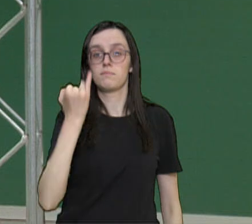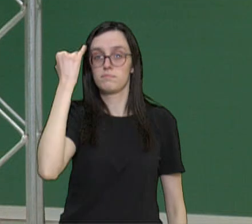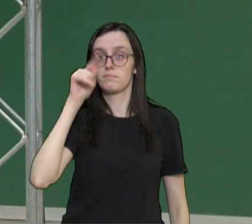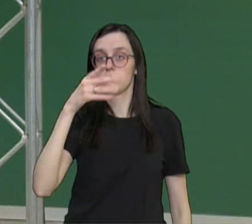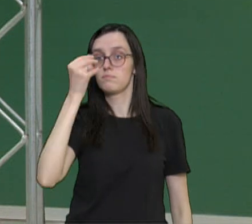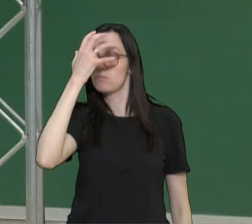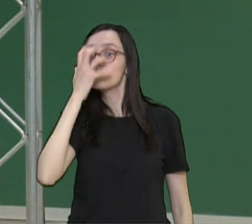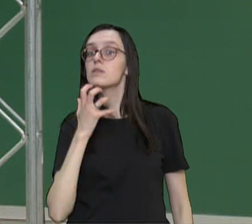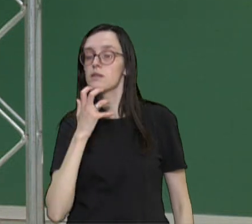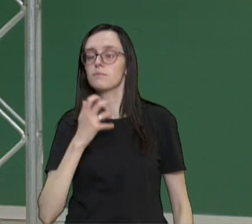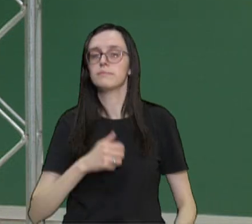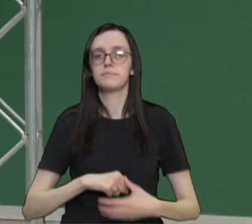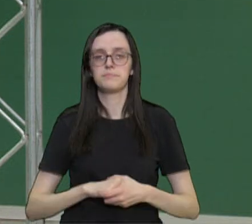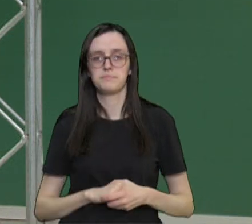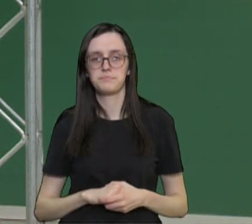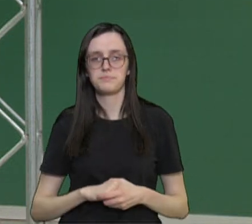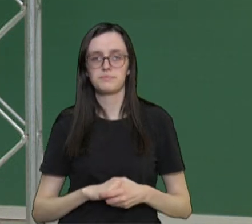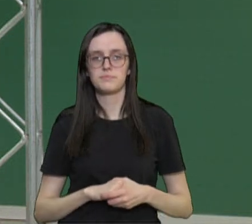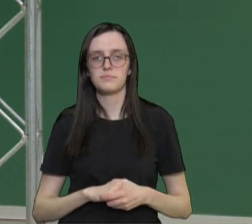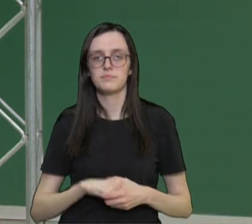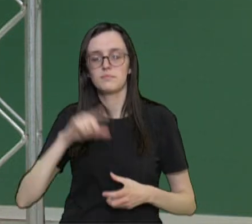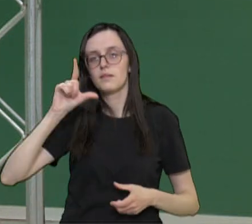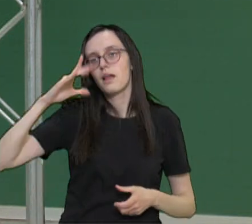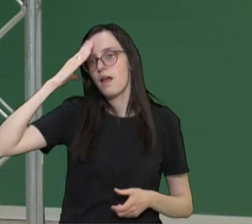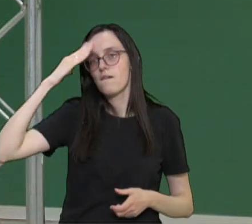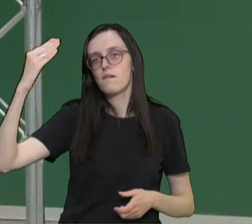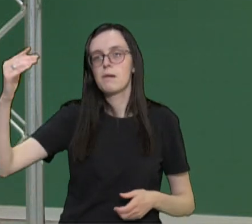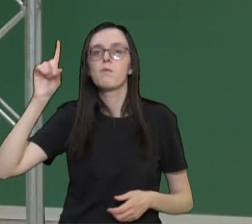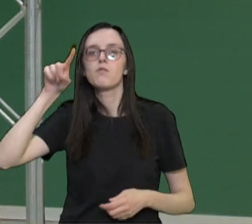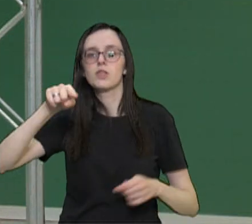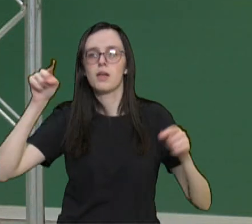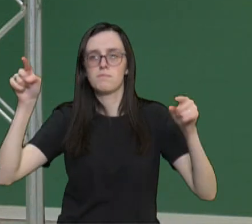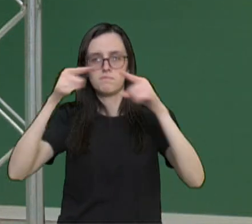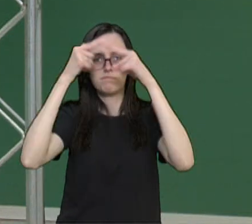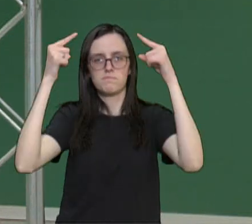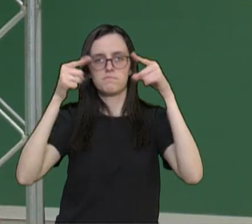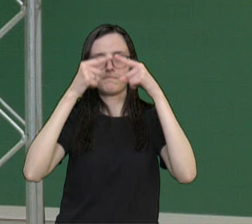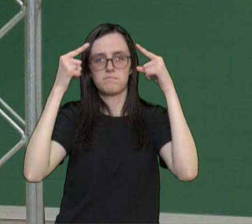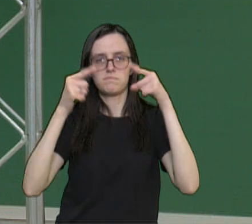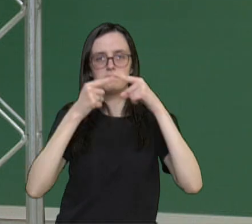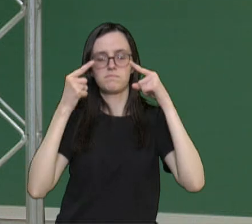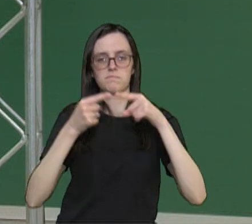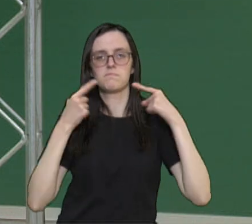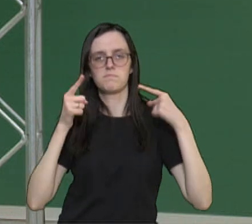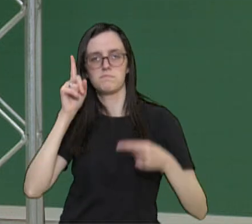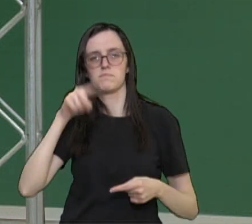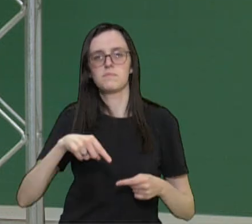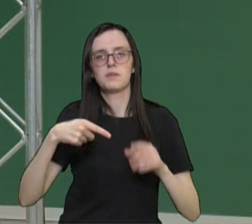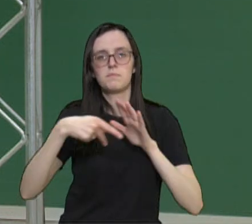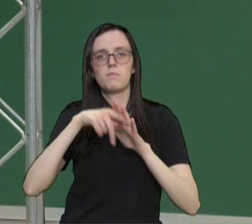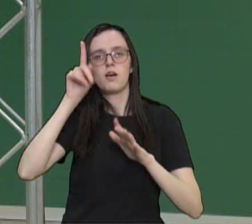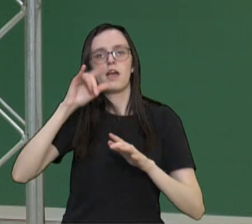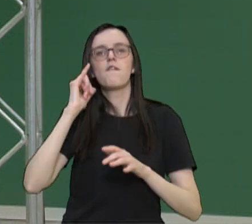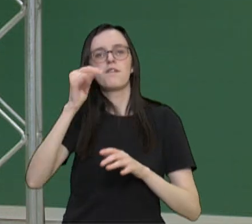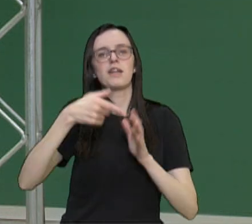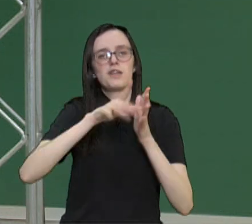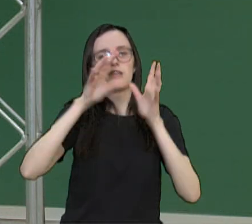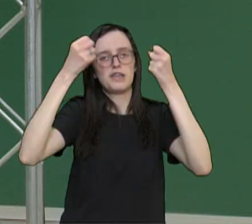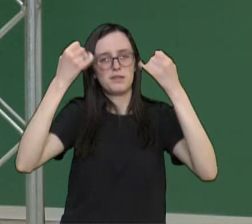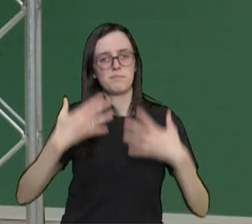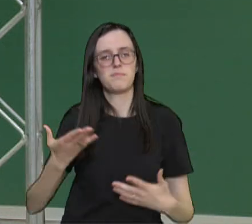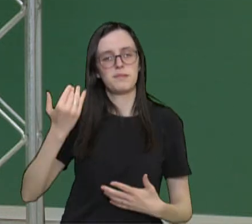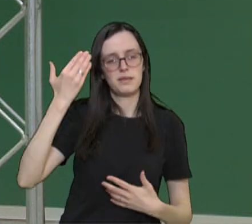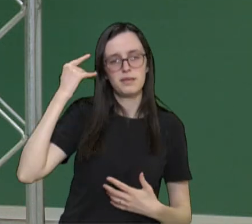né? Os famosos contrastes também do jogo de cena que eu falei tudo que